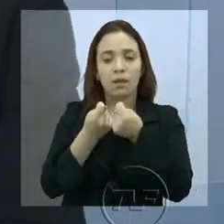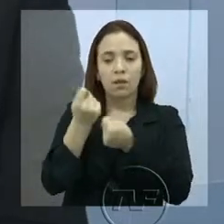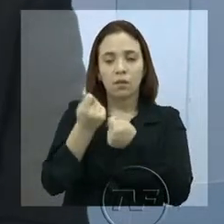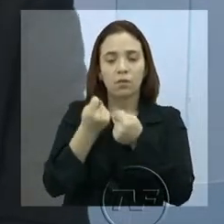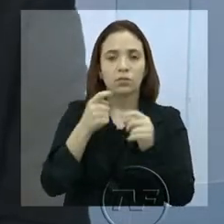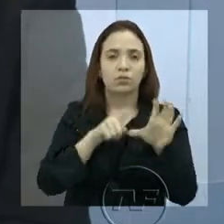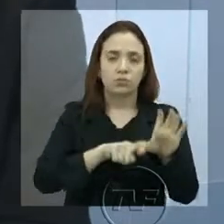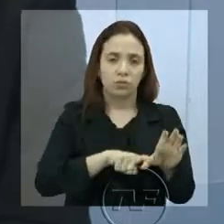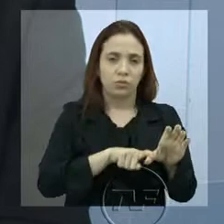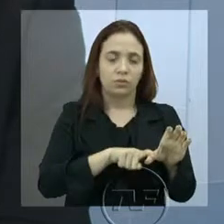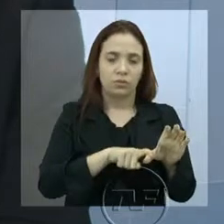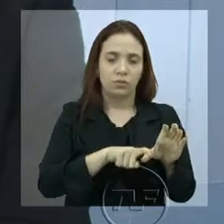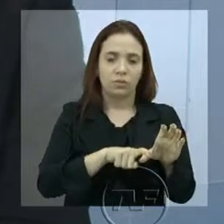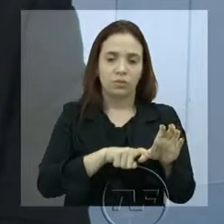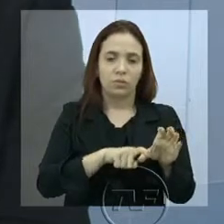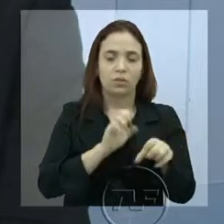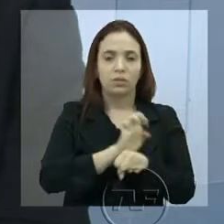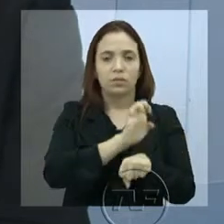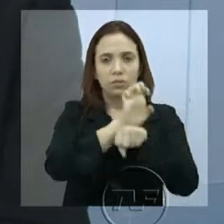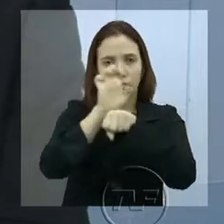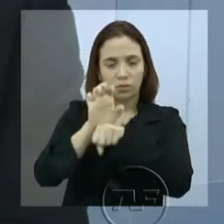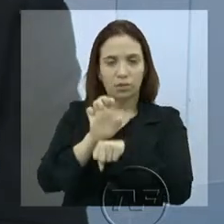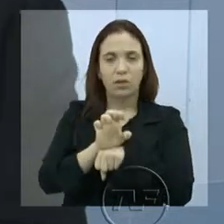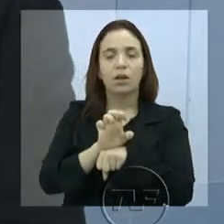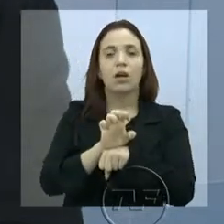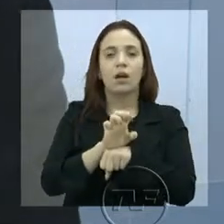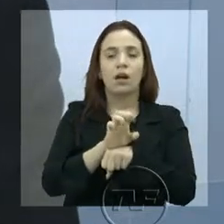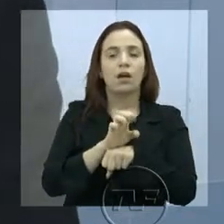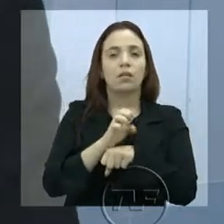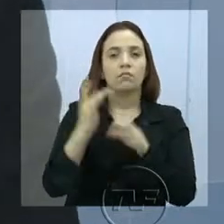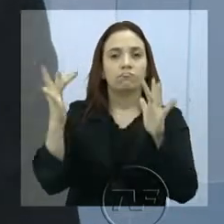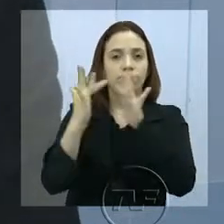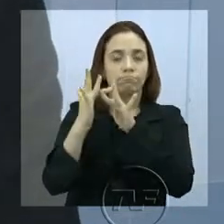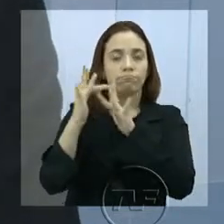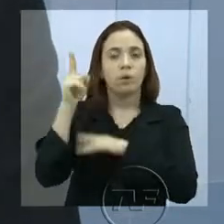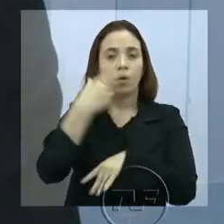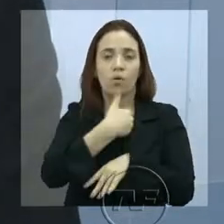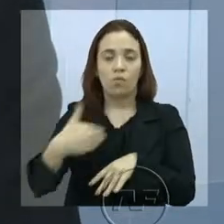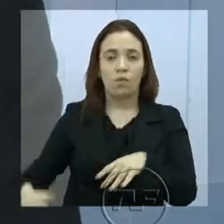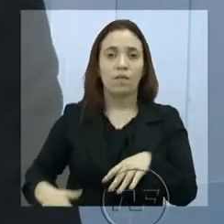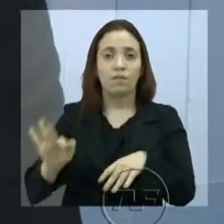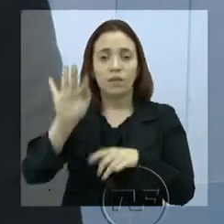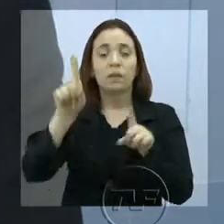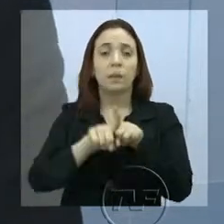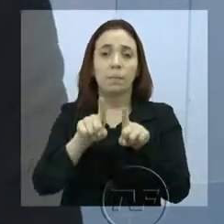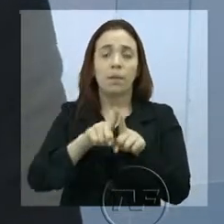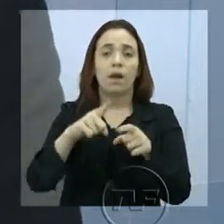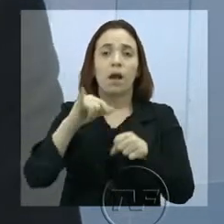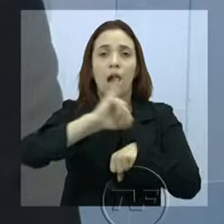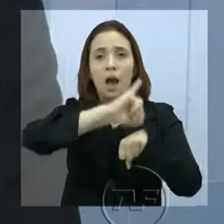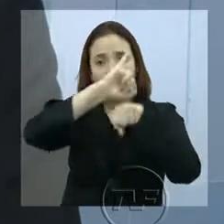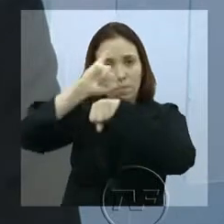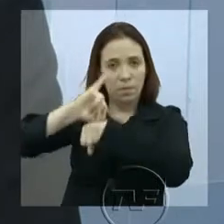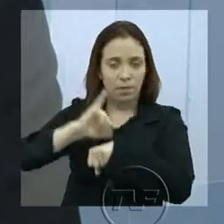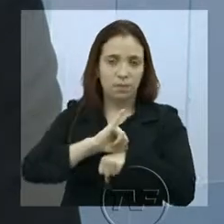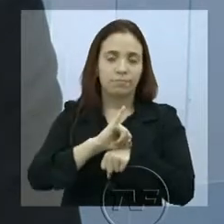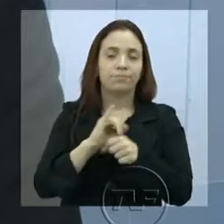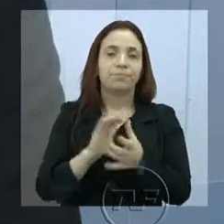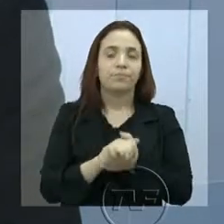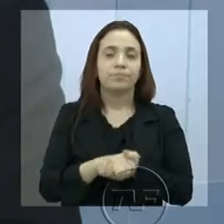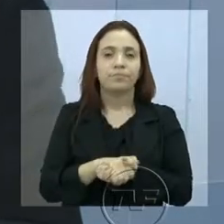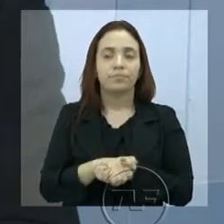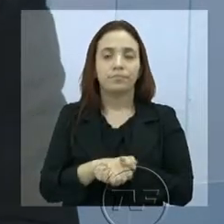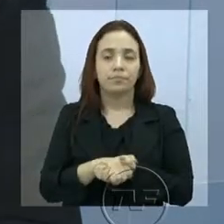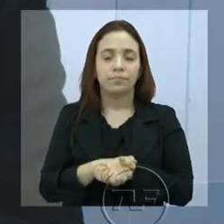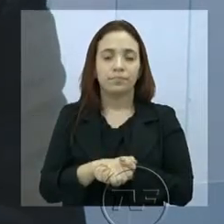das dívidas dos estados com a União e dos grandes municípios brasileiros, principalmente as capitais.